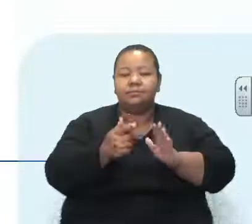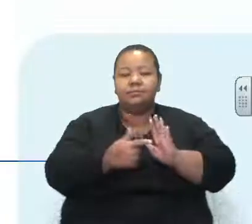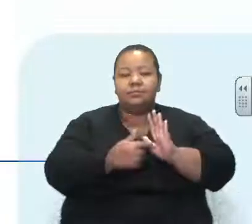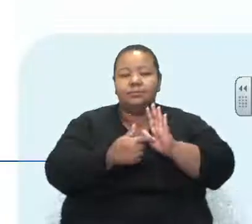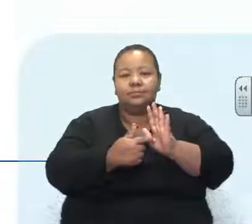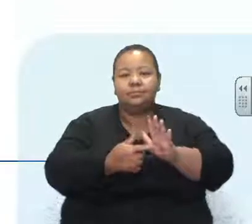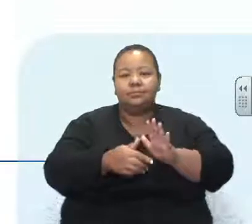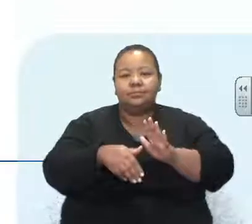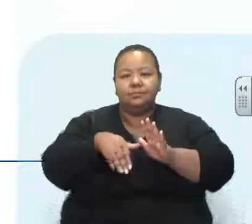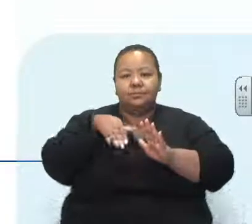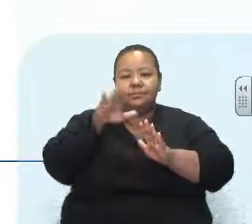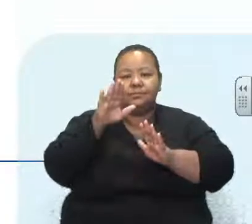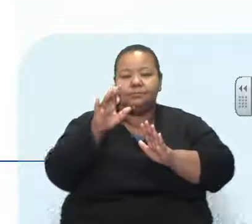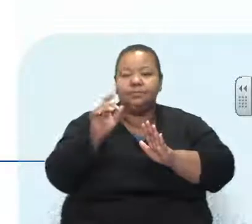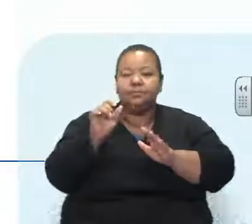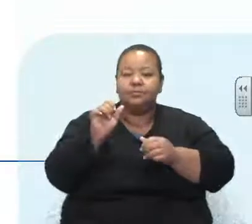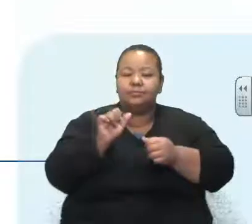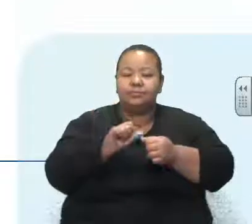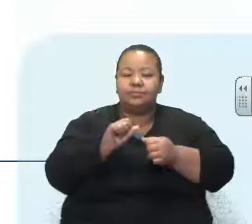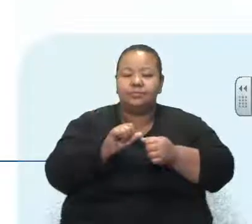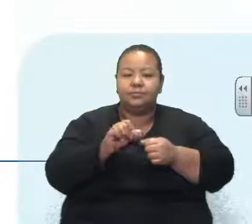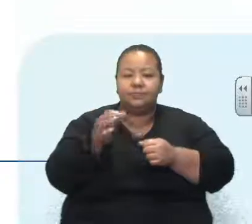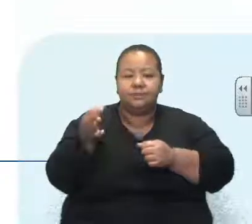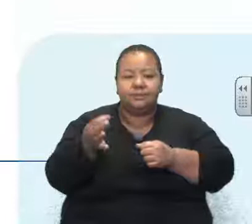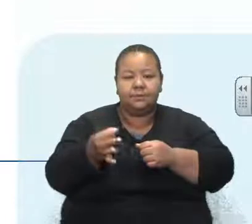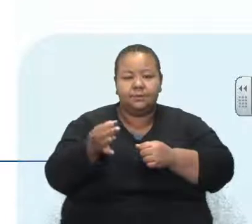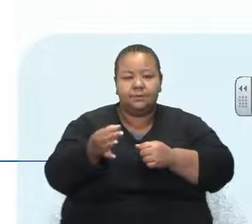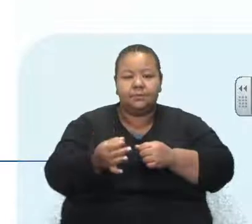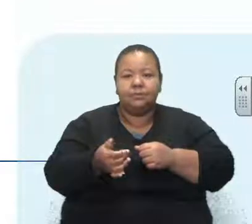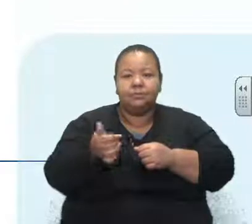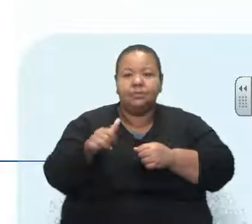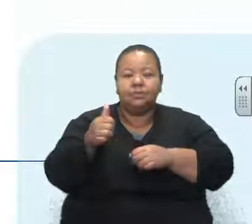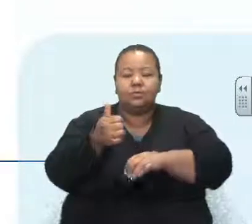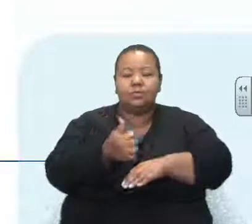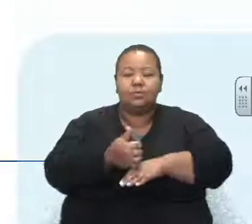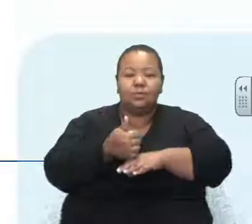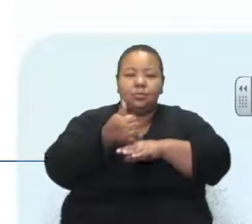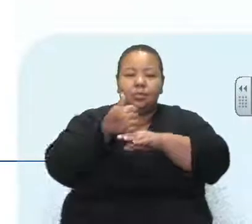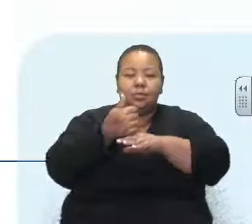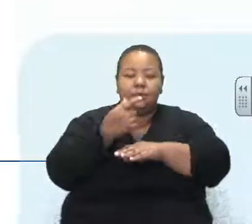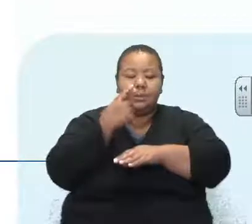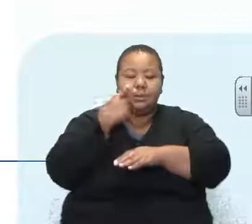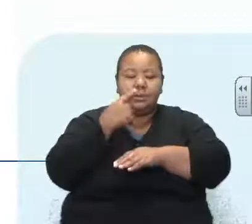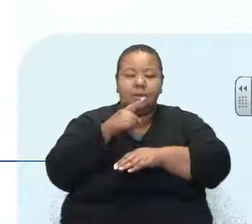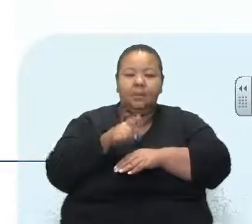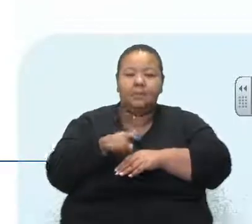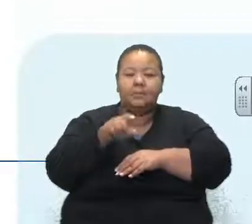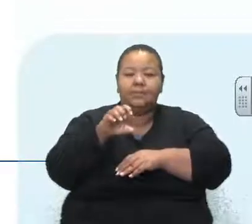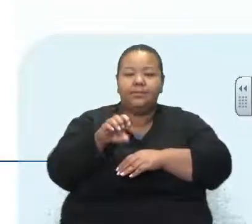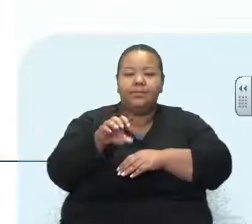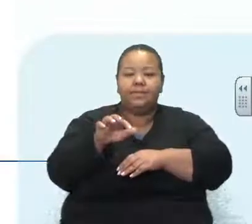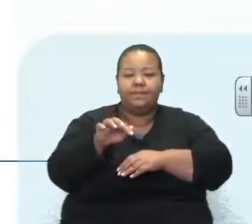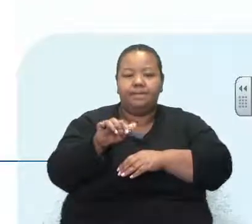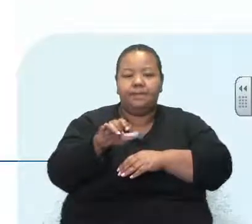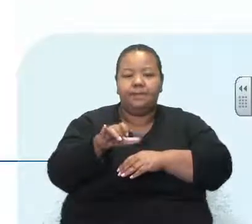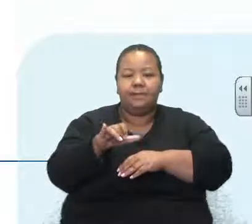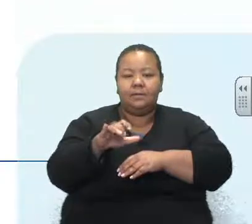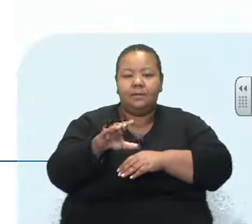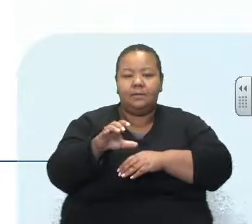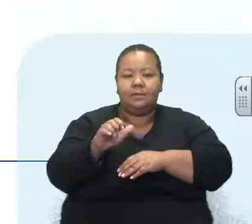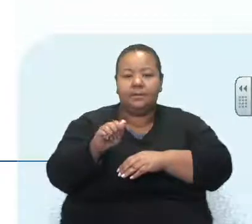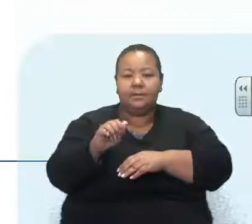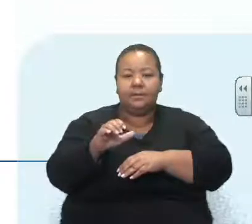maior eficiência possível. Os indicadores de qualidade já vão trabalhar na eficácia.